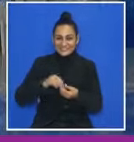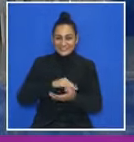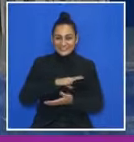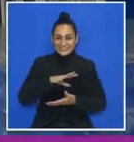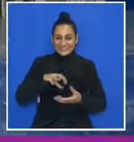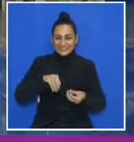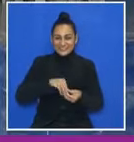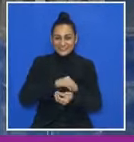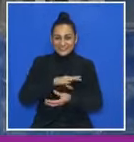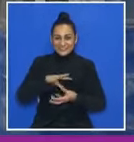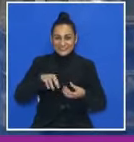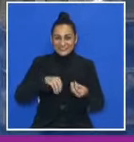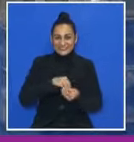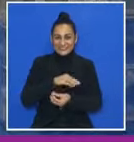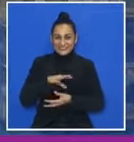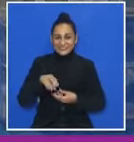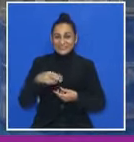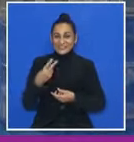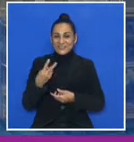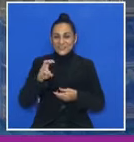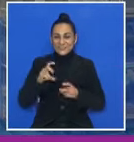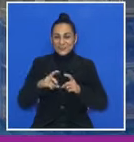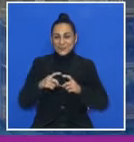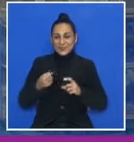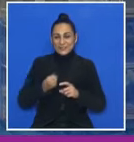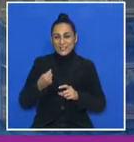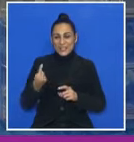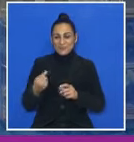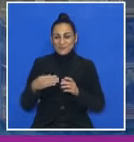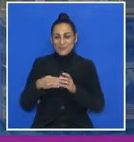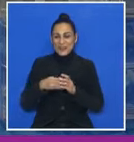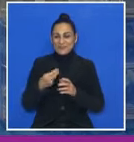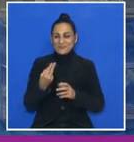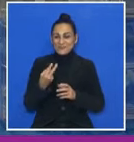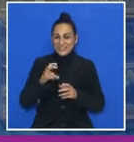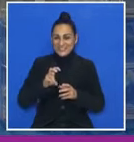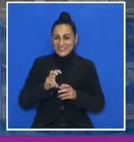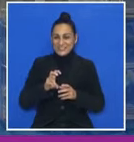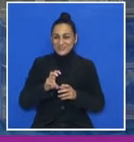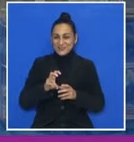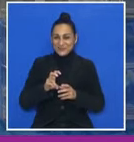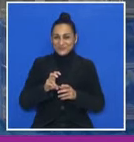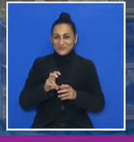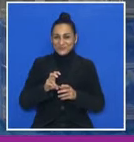Globo carregado, embaralhando 25 bolas numeradas de 0 a 25.